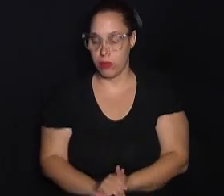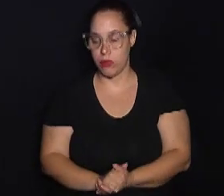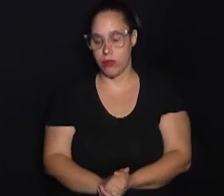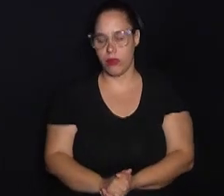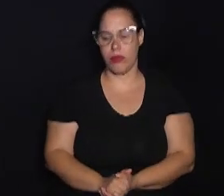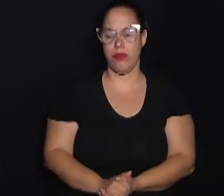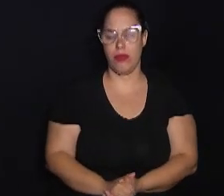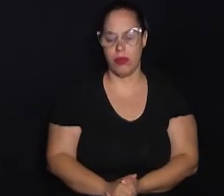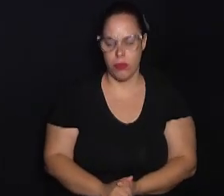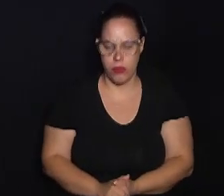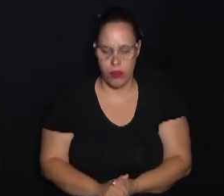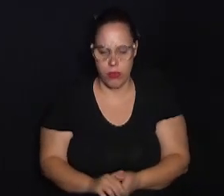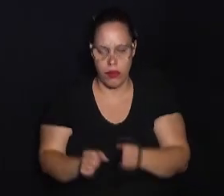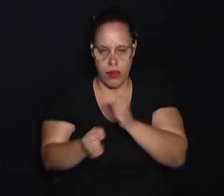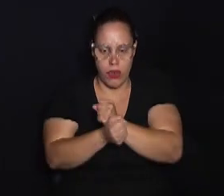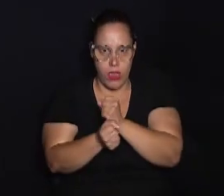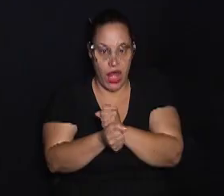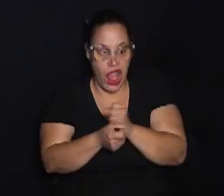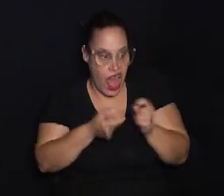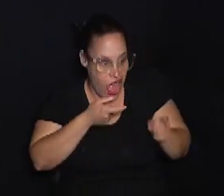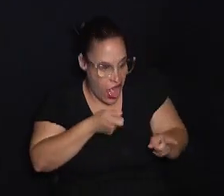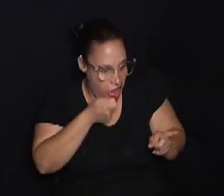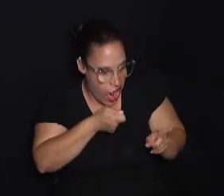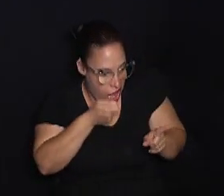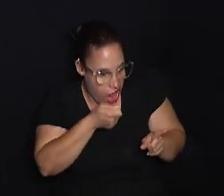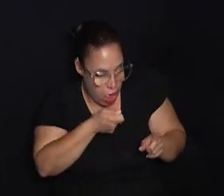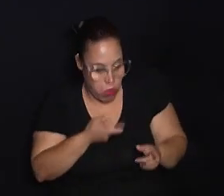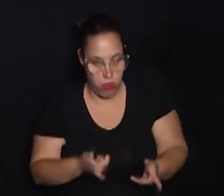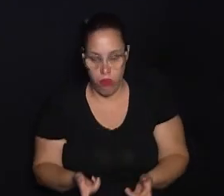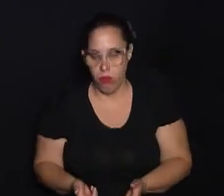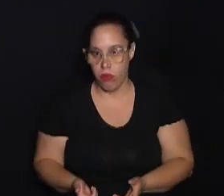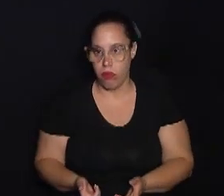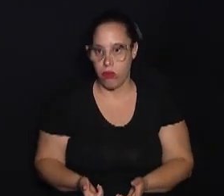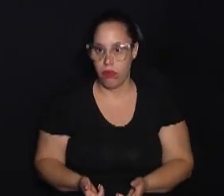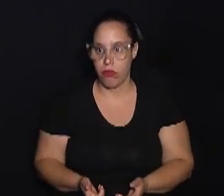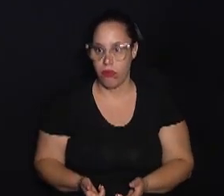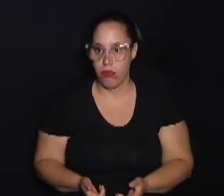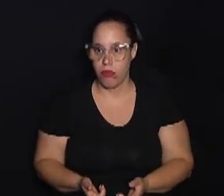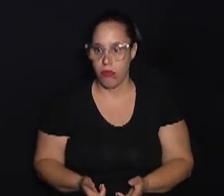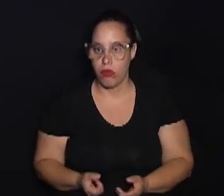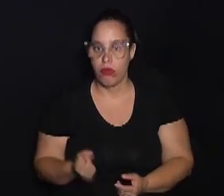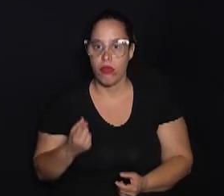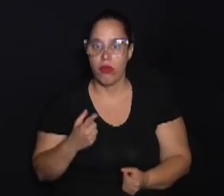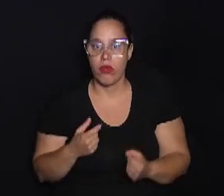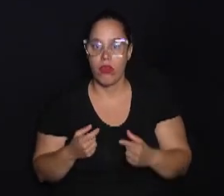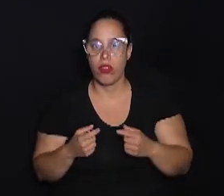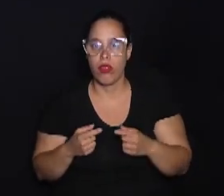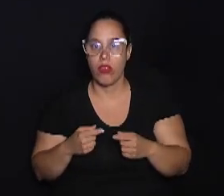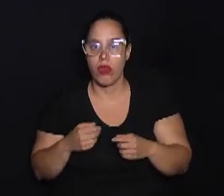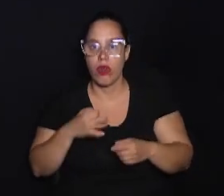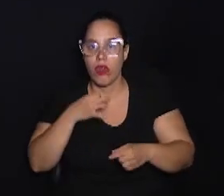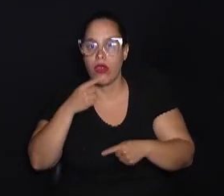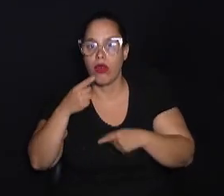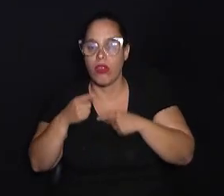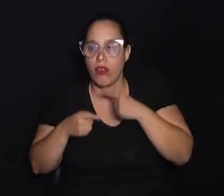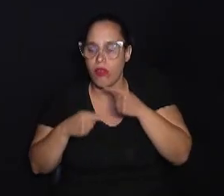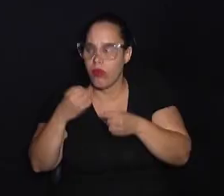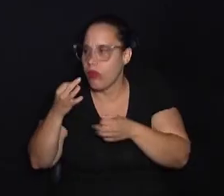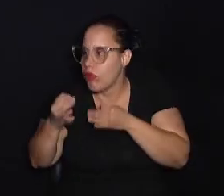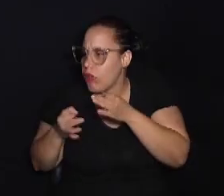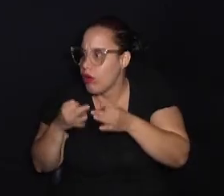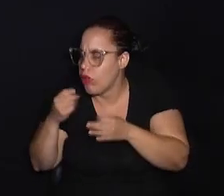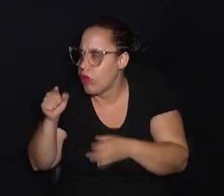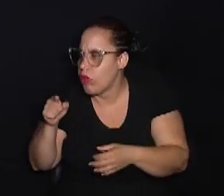Muitos escravizados eram ameaçados quando em algum momento eles questionavam o seu escravizador,